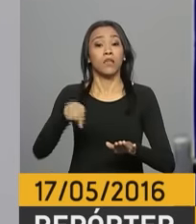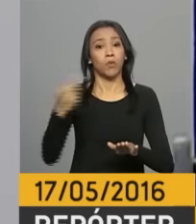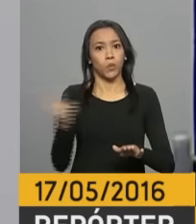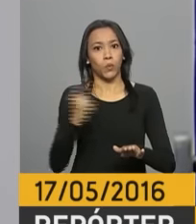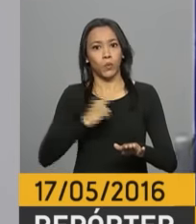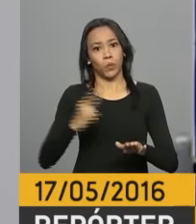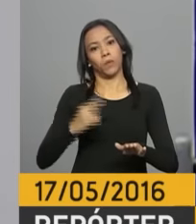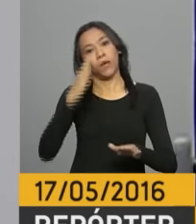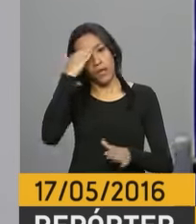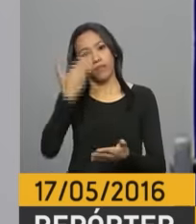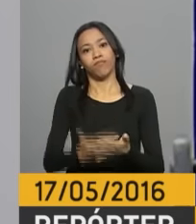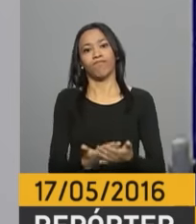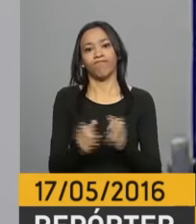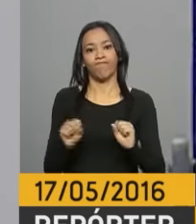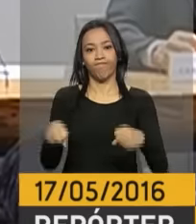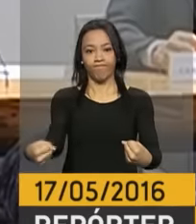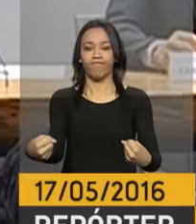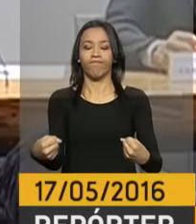acelera.